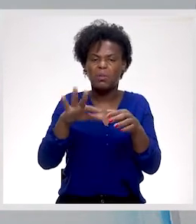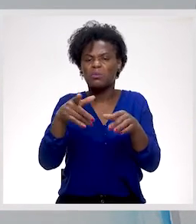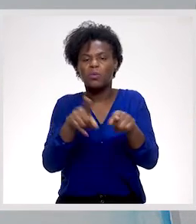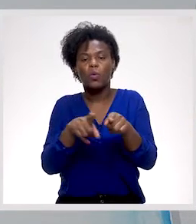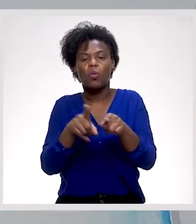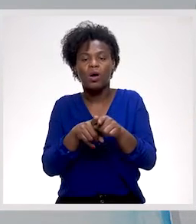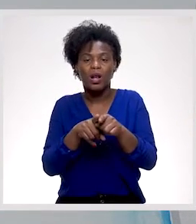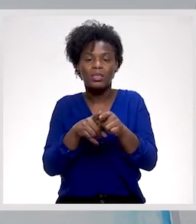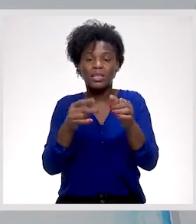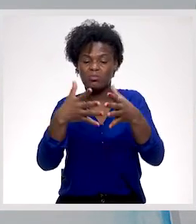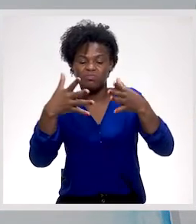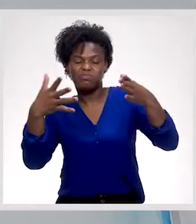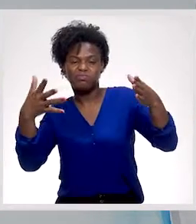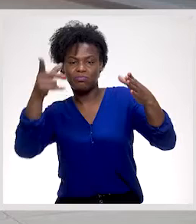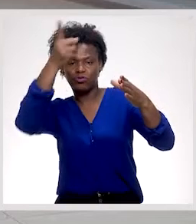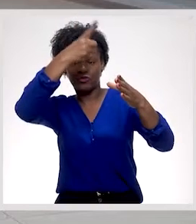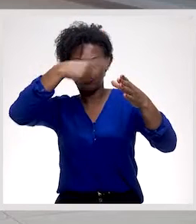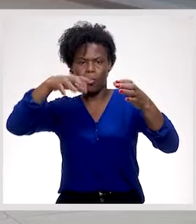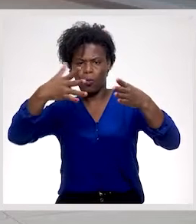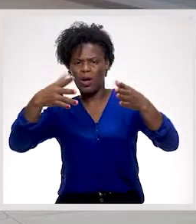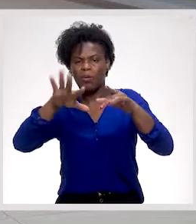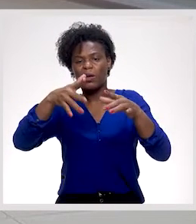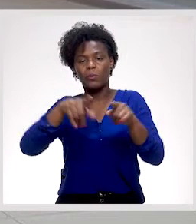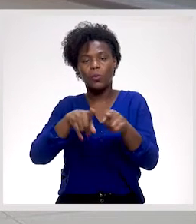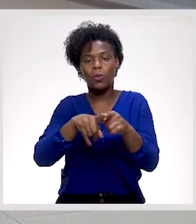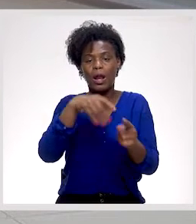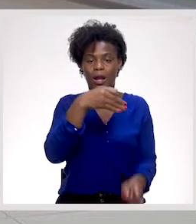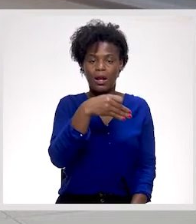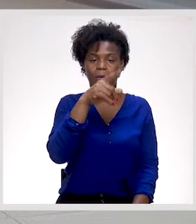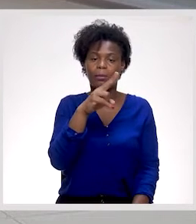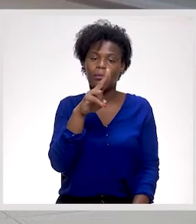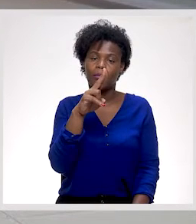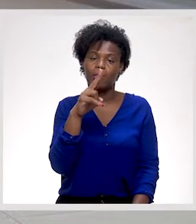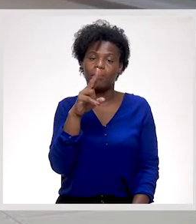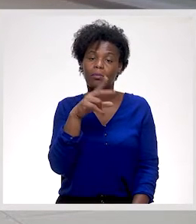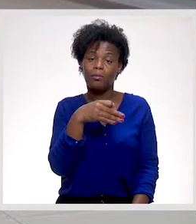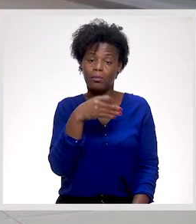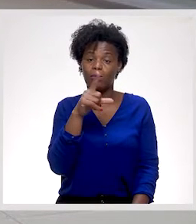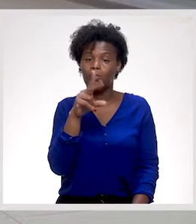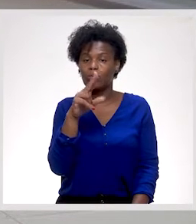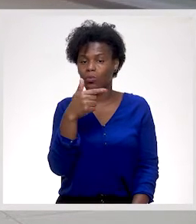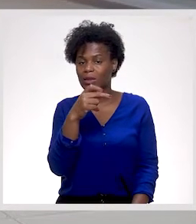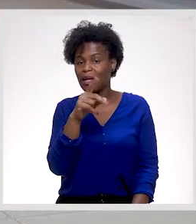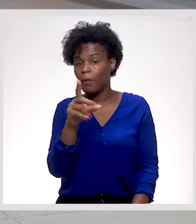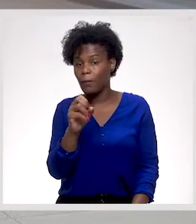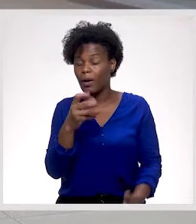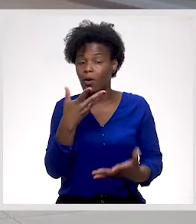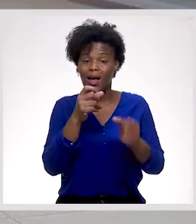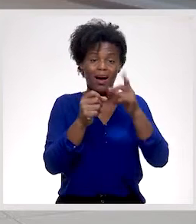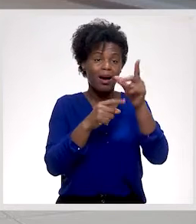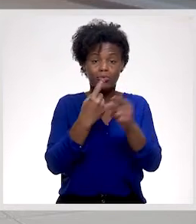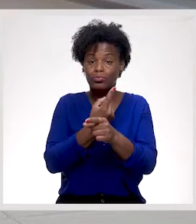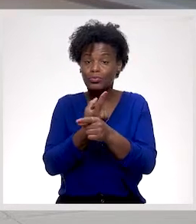diâmetro do Plutão. Agora, o astro que foi descoberto,